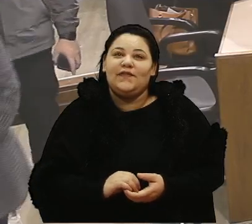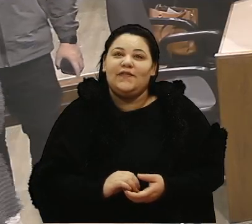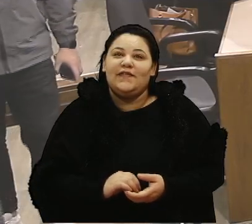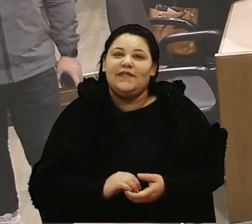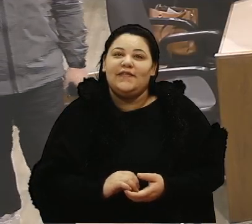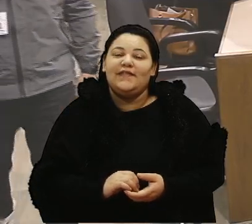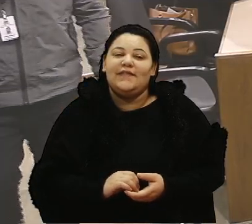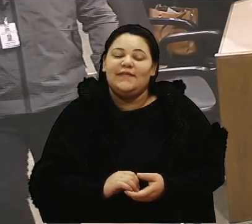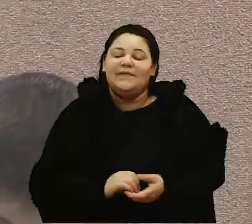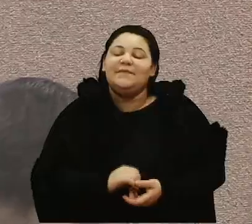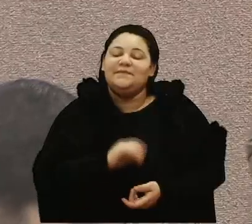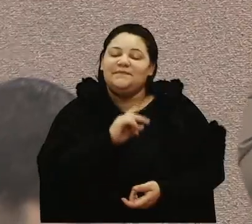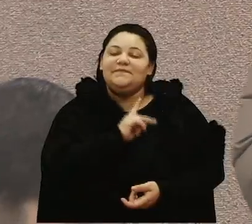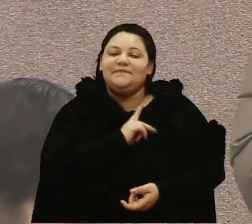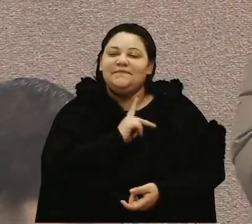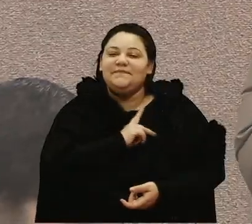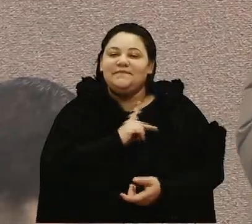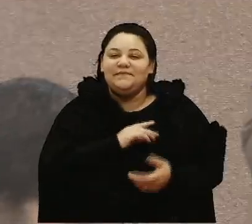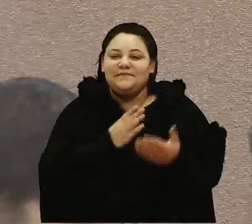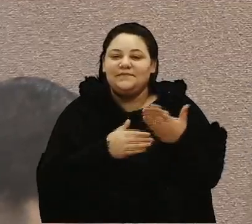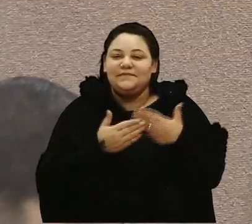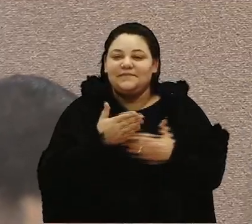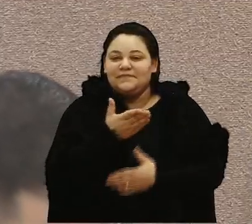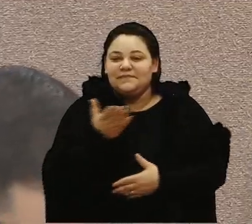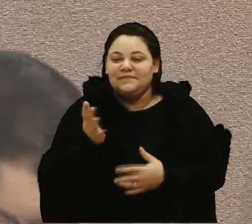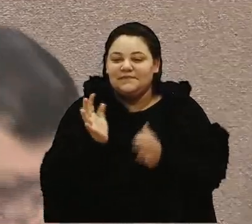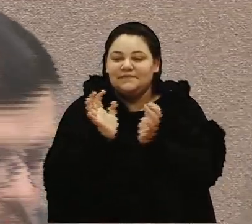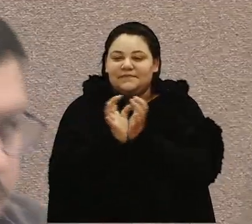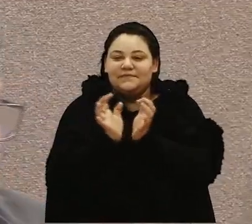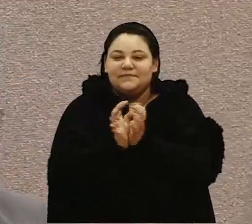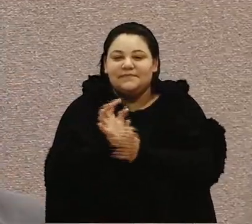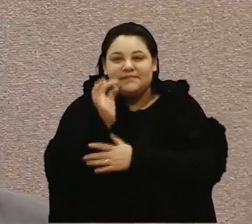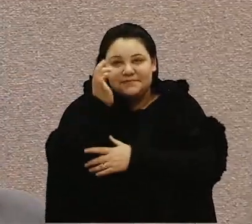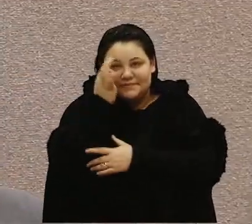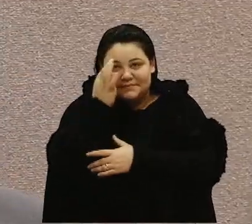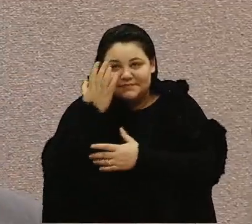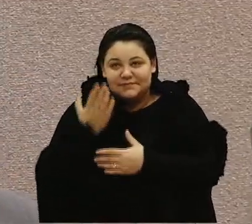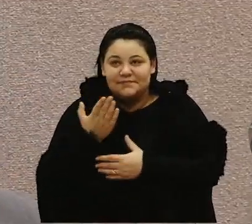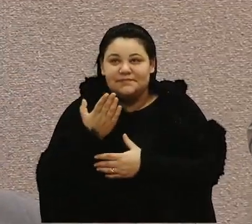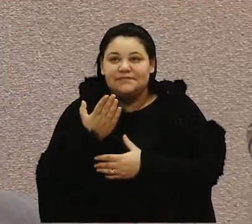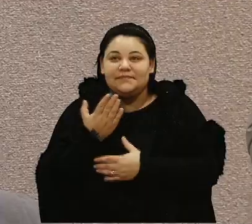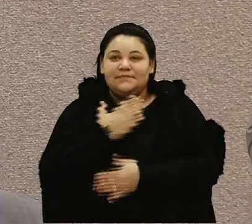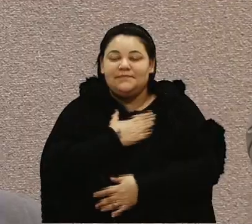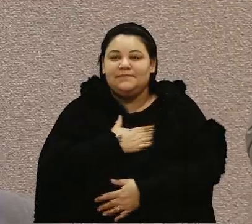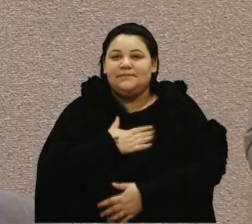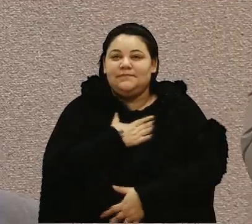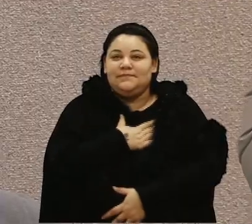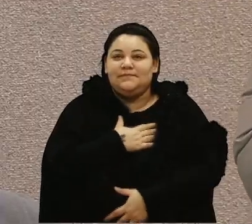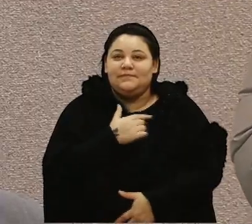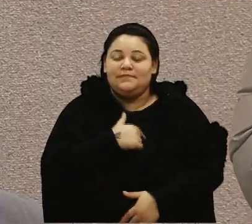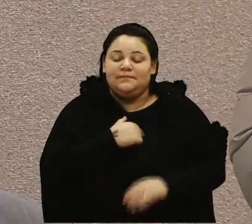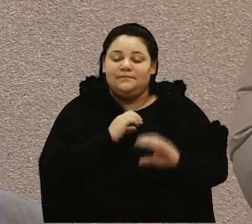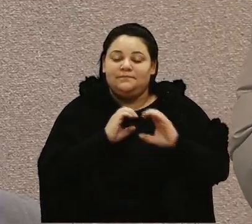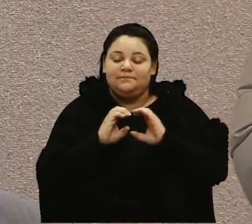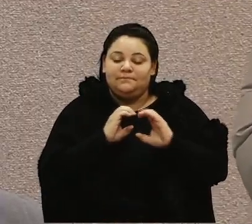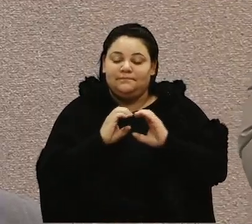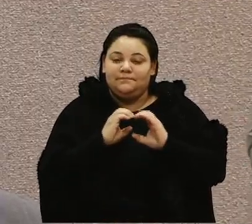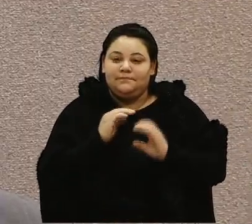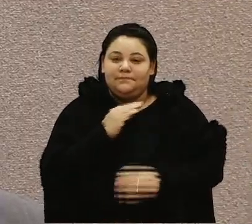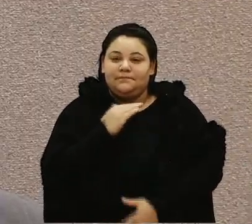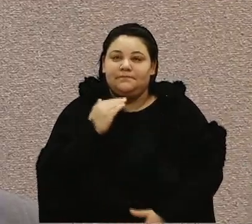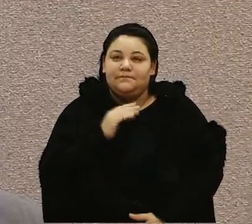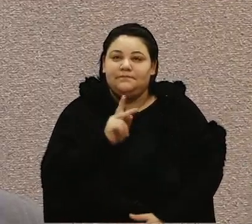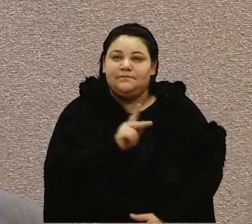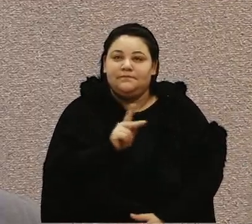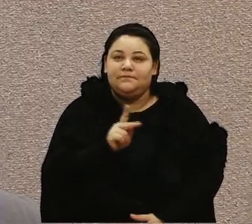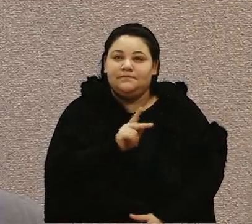Senhor presidente, nobres colegas aqui presentes, é com imenso pesar que eu comunico o falecimento do professor